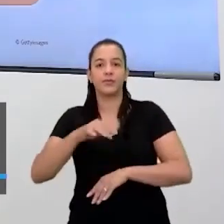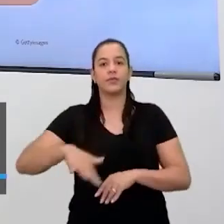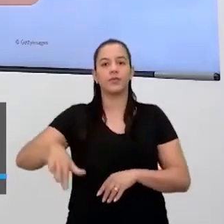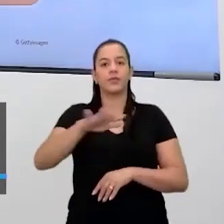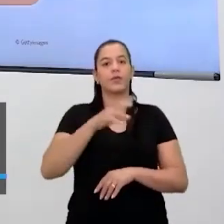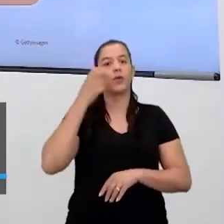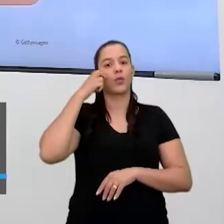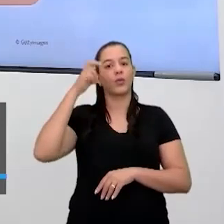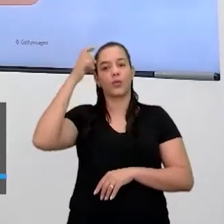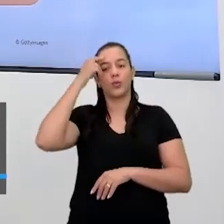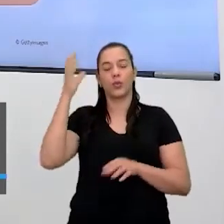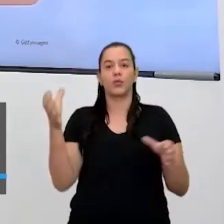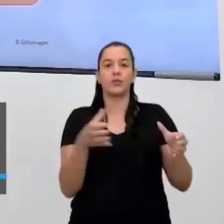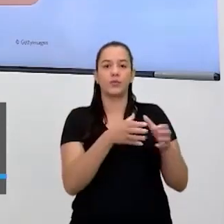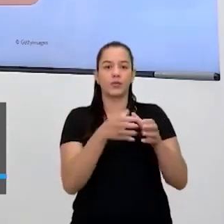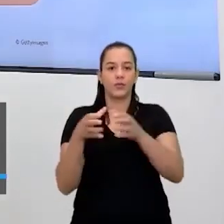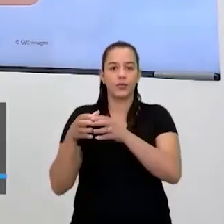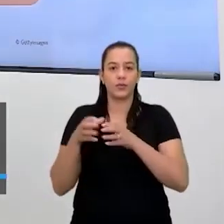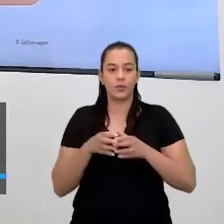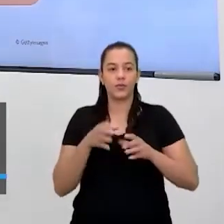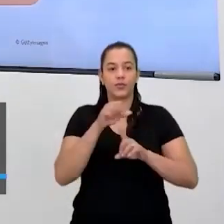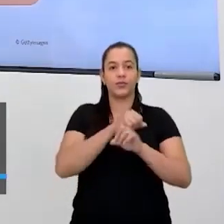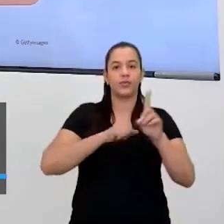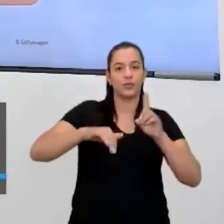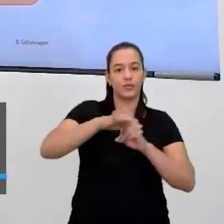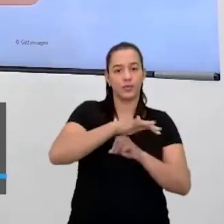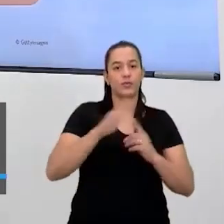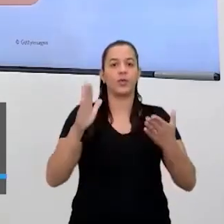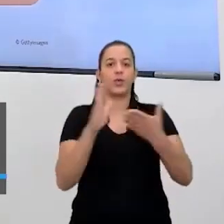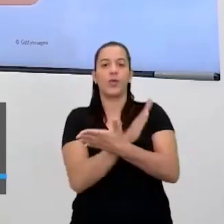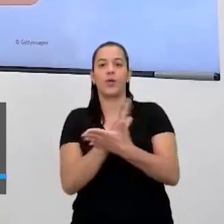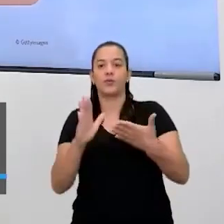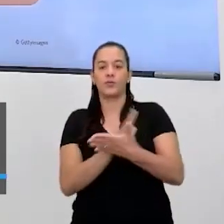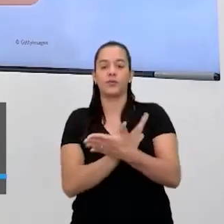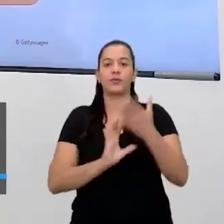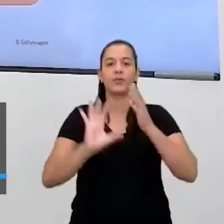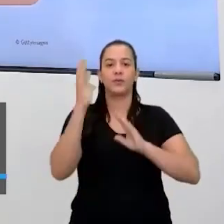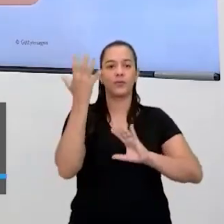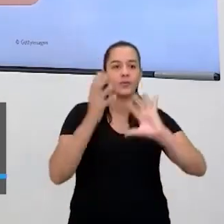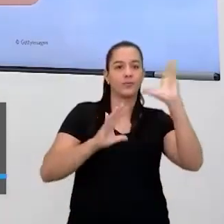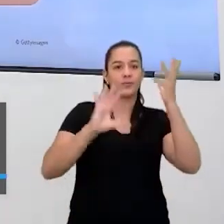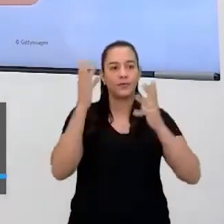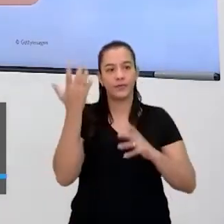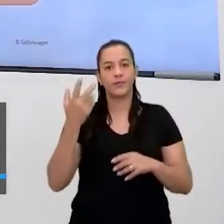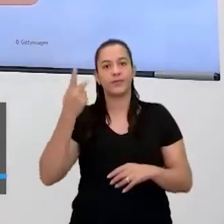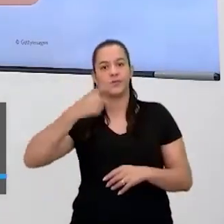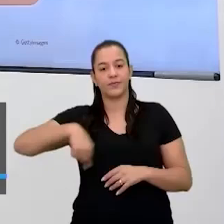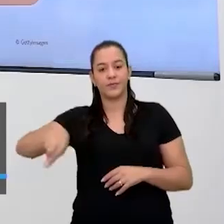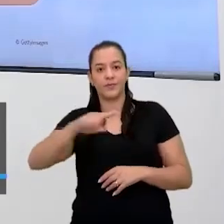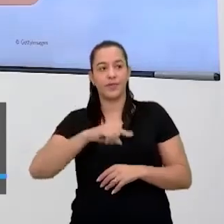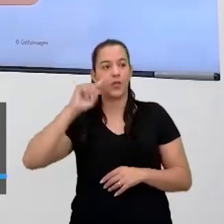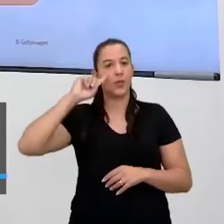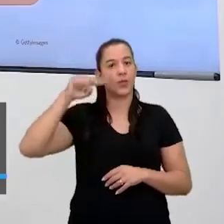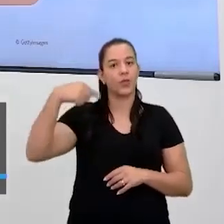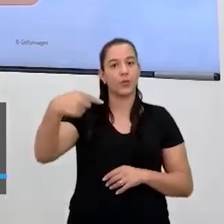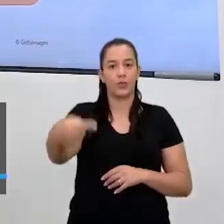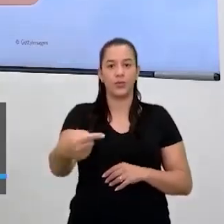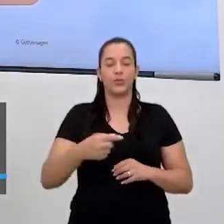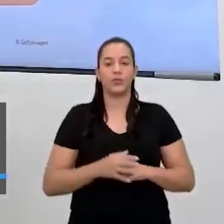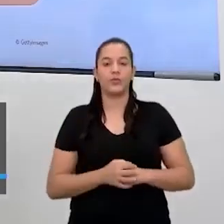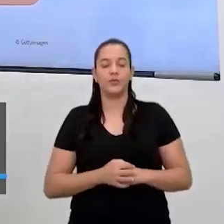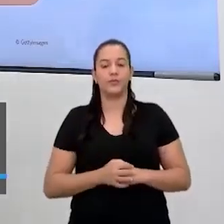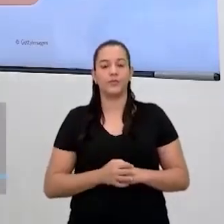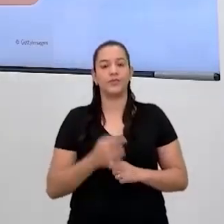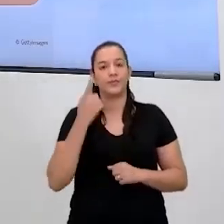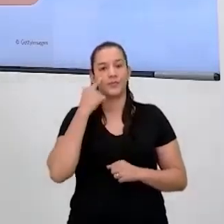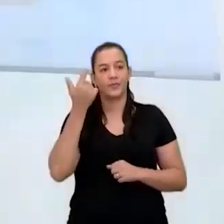cultural entre grupos sociais e determinados fenômenos que acontecem no cotidiano. Vamos lá